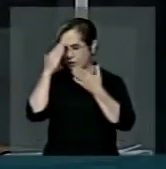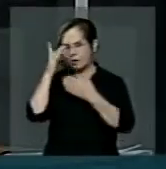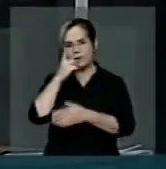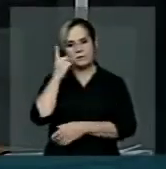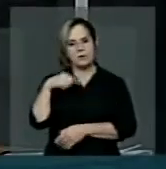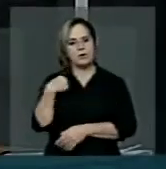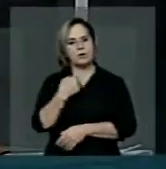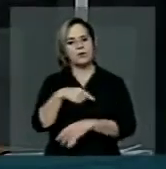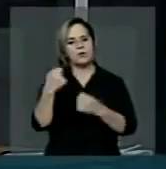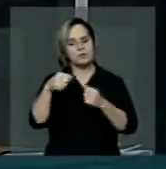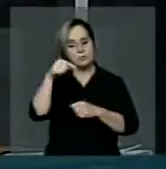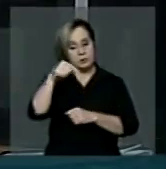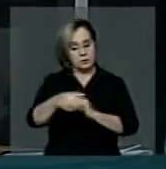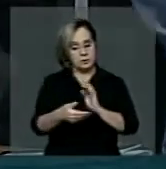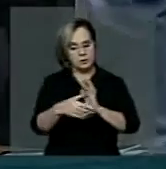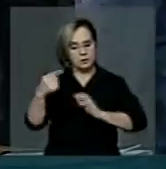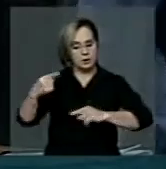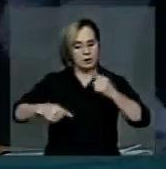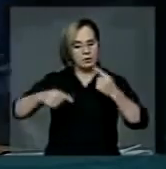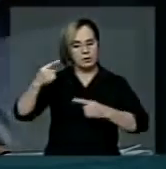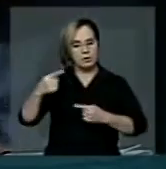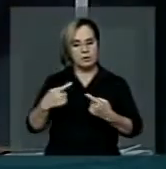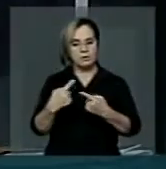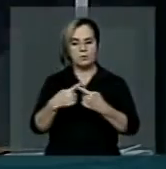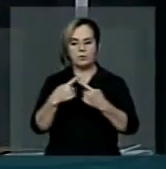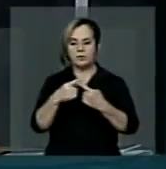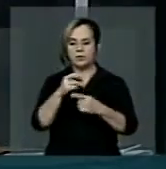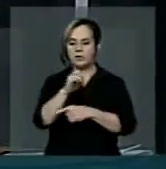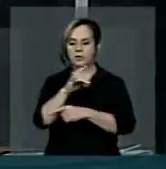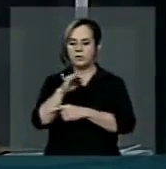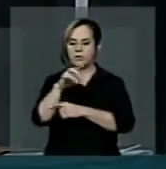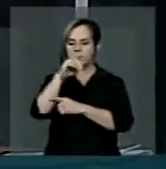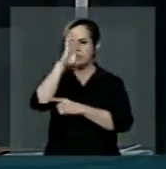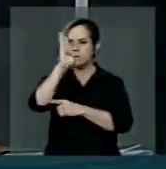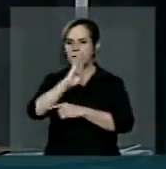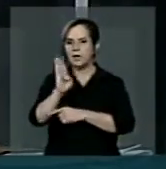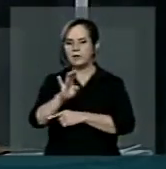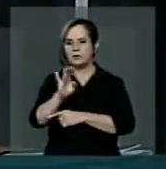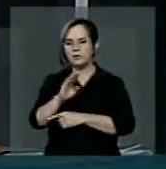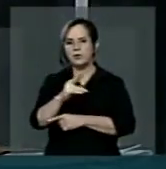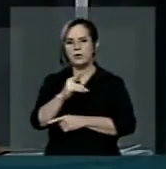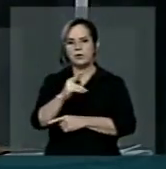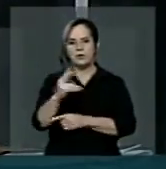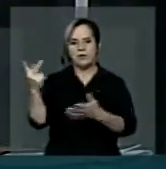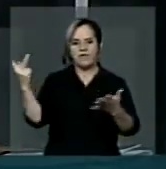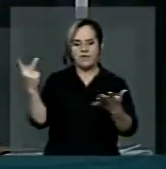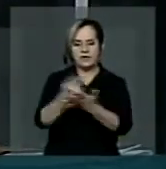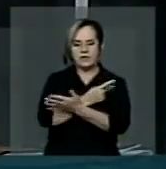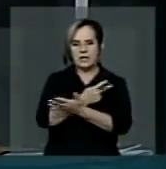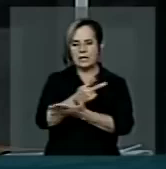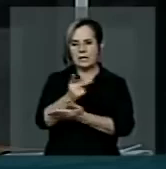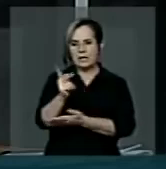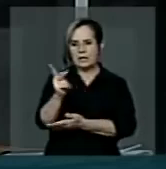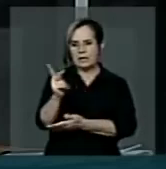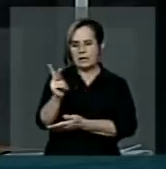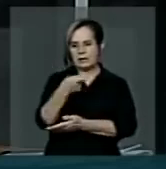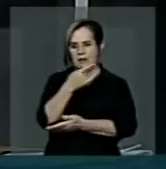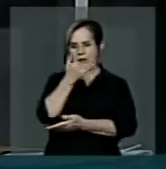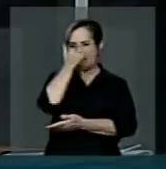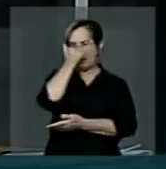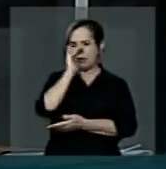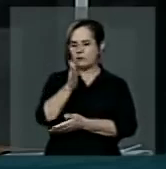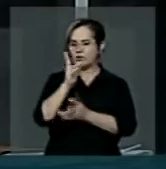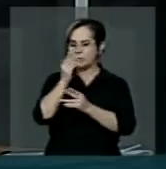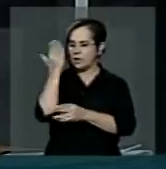casa para que o Estado brasileiro não cometa mais os equívocos que cometeu há 100 anos, há 80 anos atrás, e